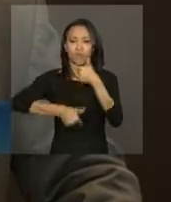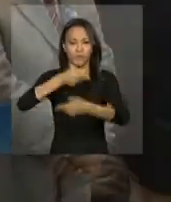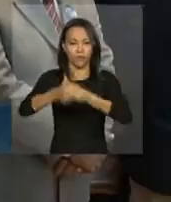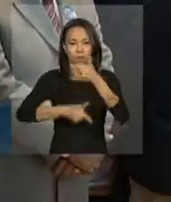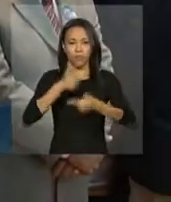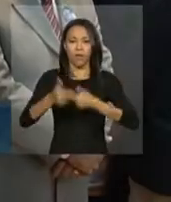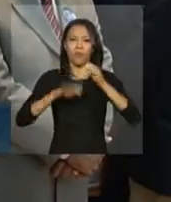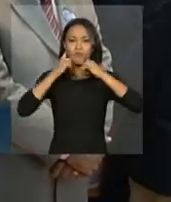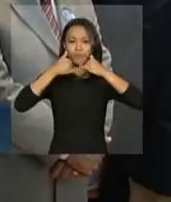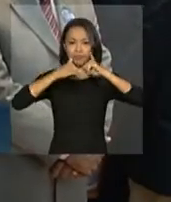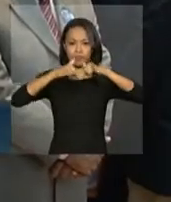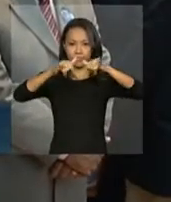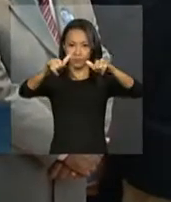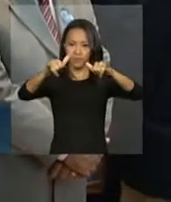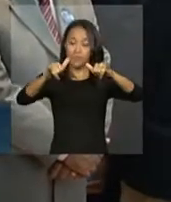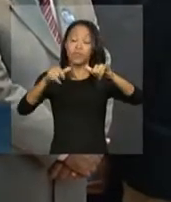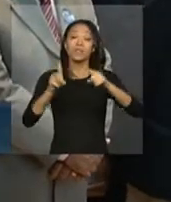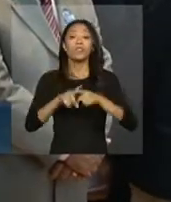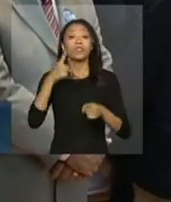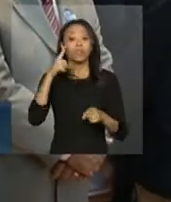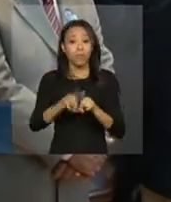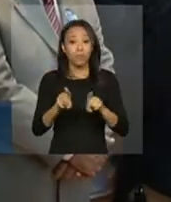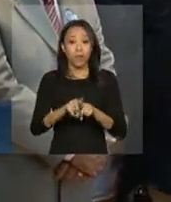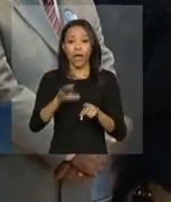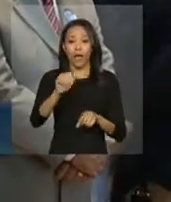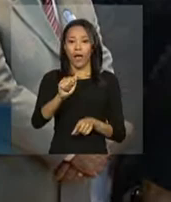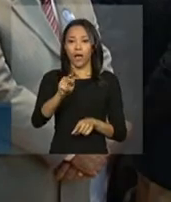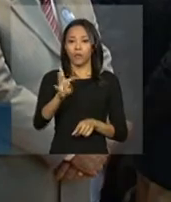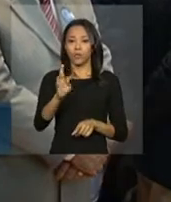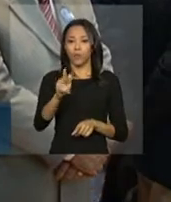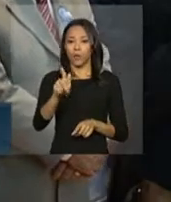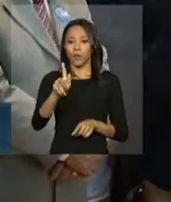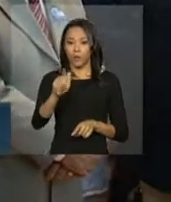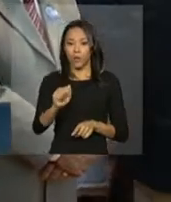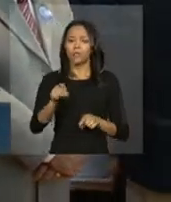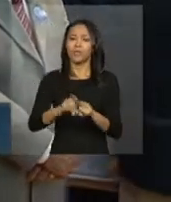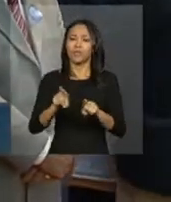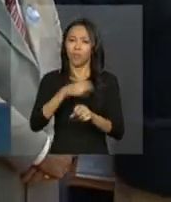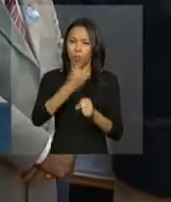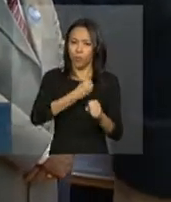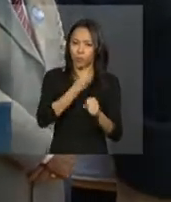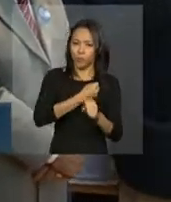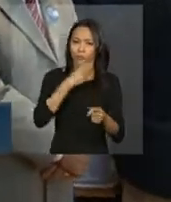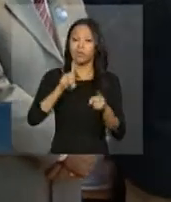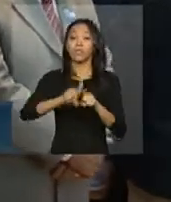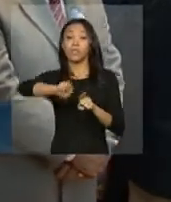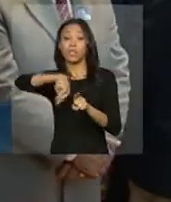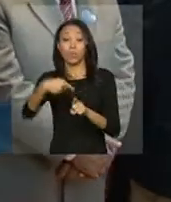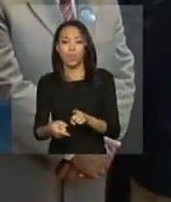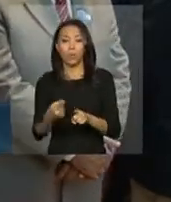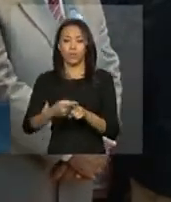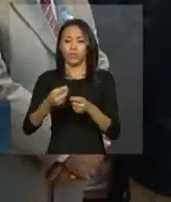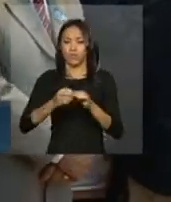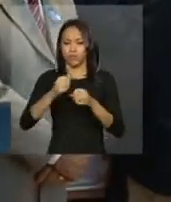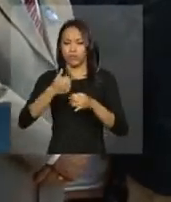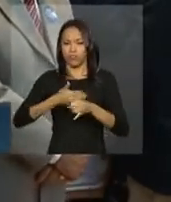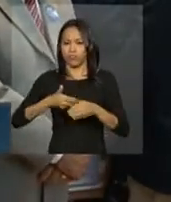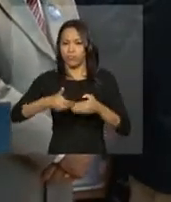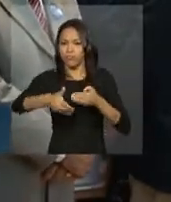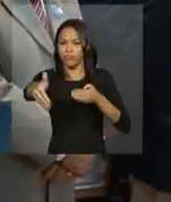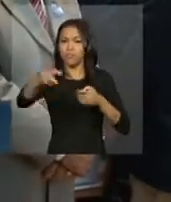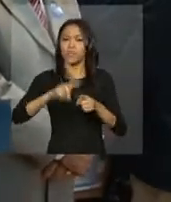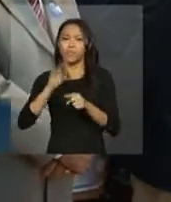energia elétrica mediante outorga de concessão incluindo a construção operação e manutenção das instalações de